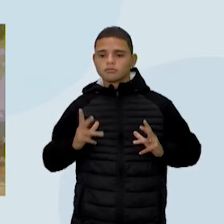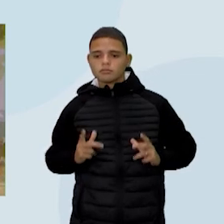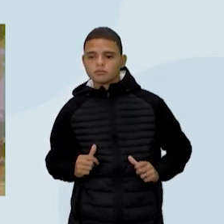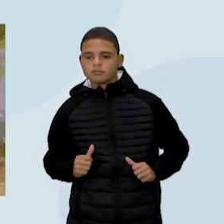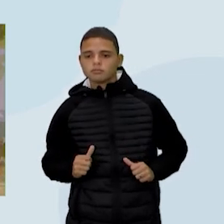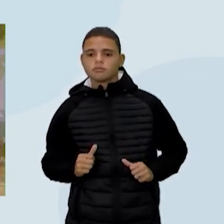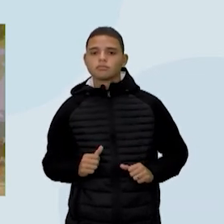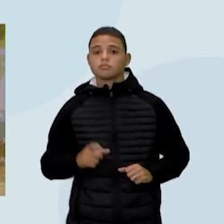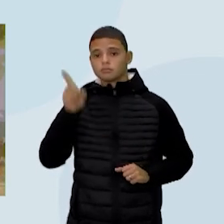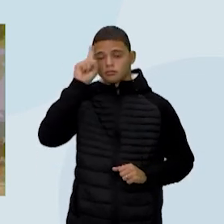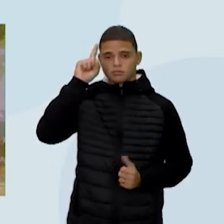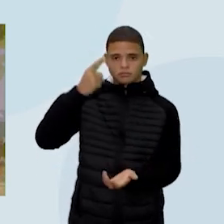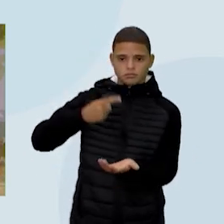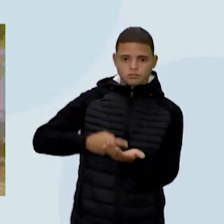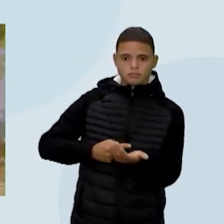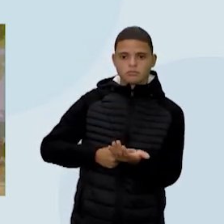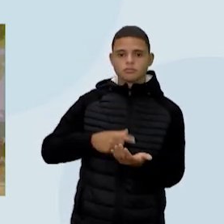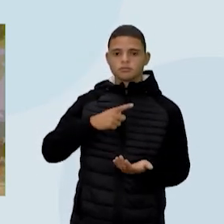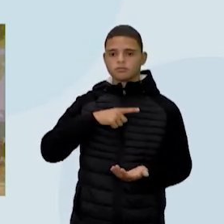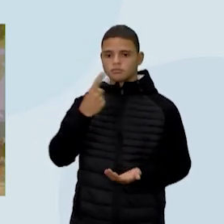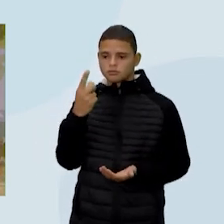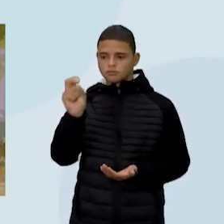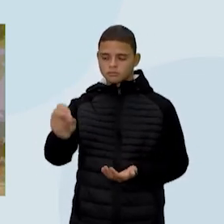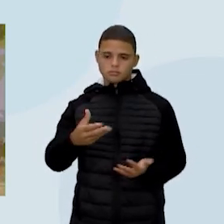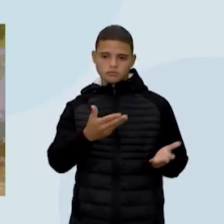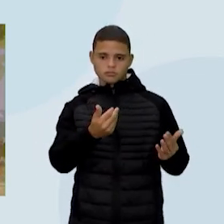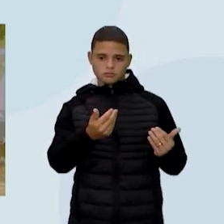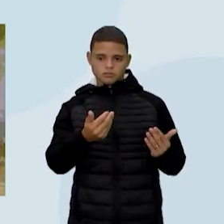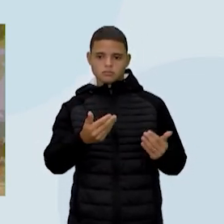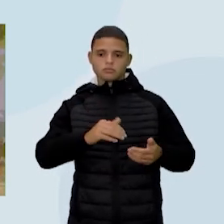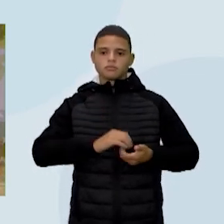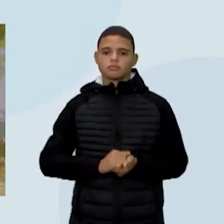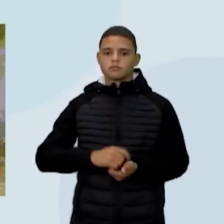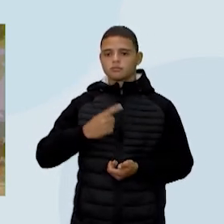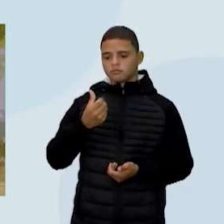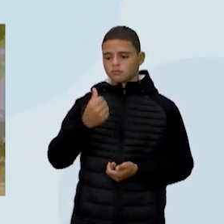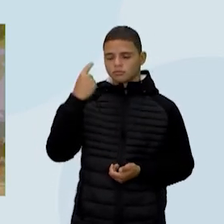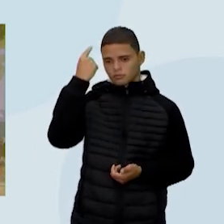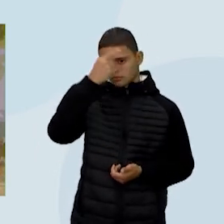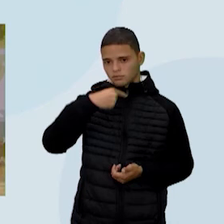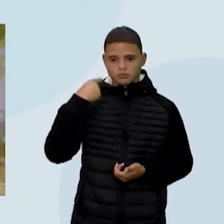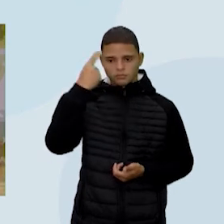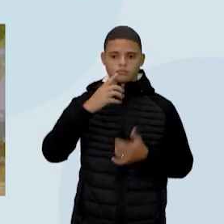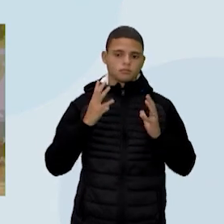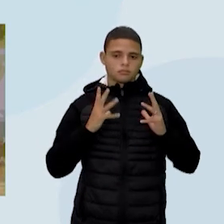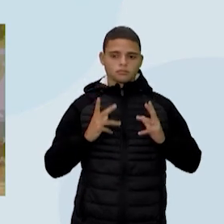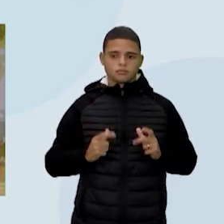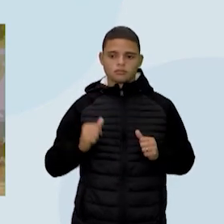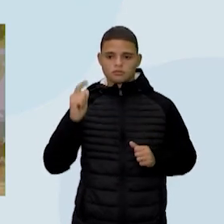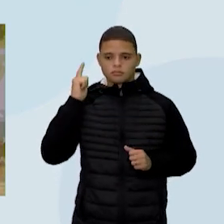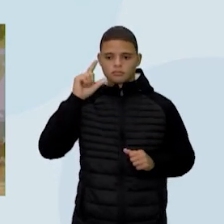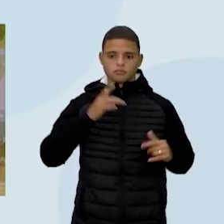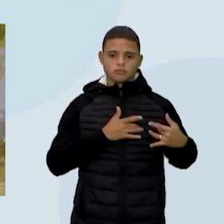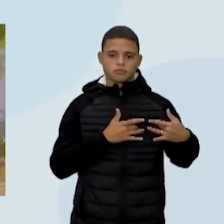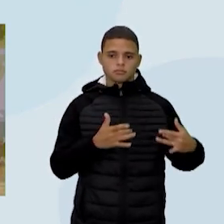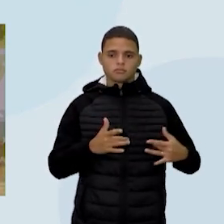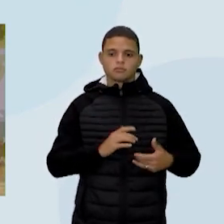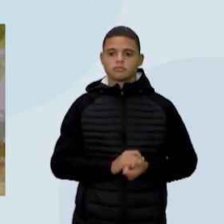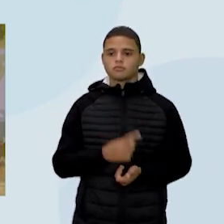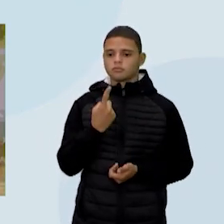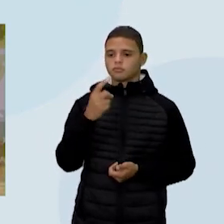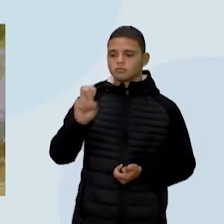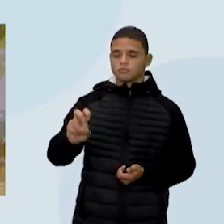compareceram 15 jovens que fizeram o processo de coleta e limpeza em 6 horas de trabalho voluntário. Então, são 15